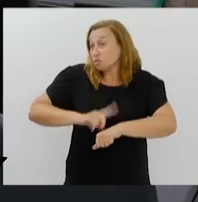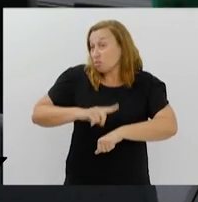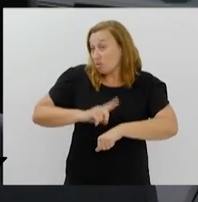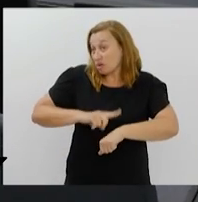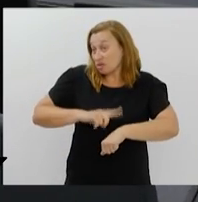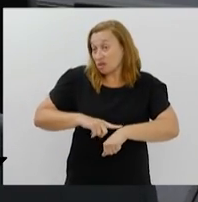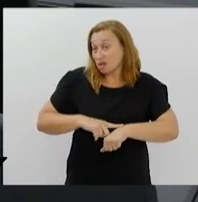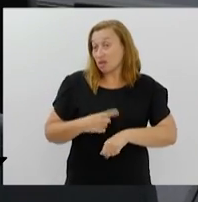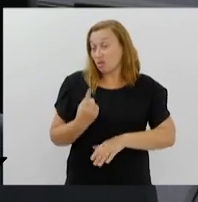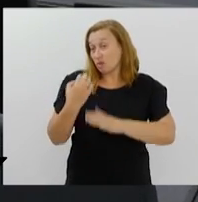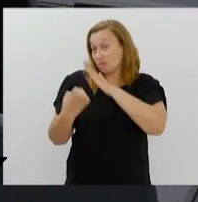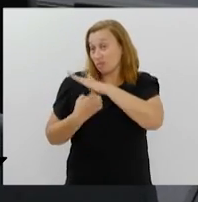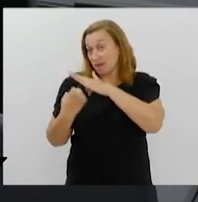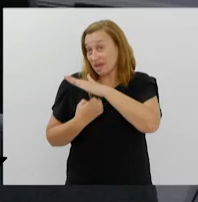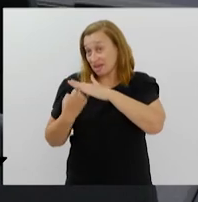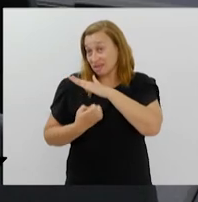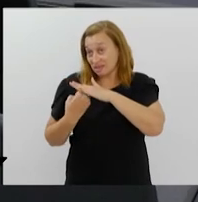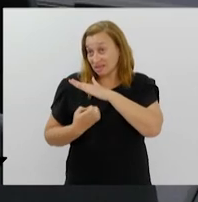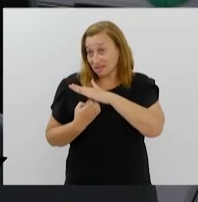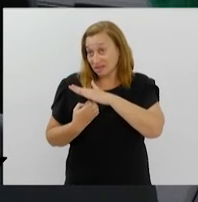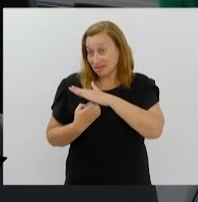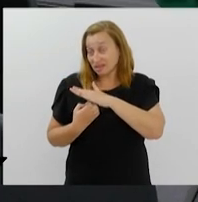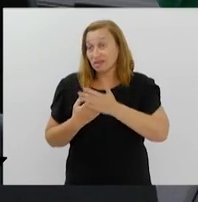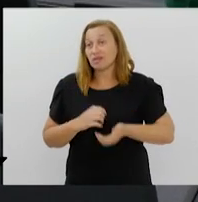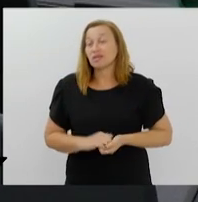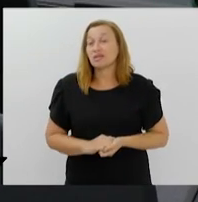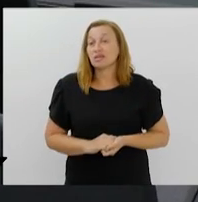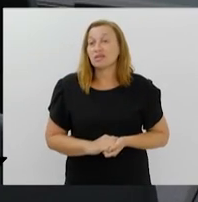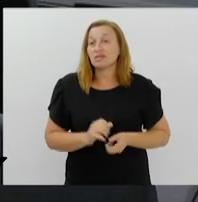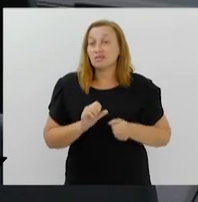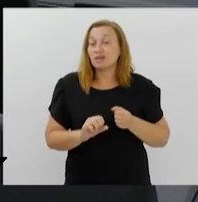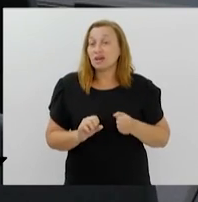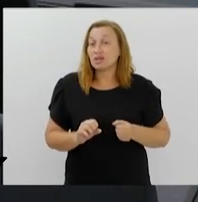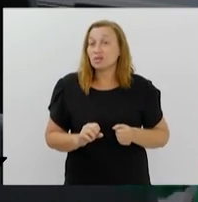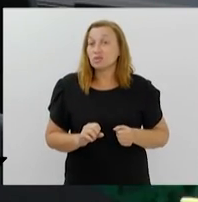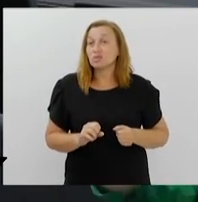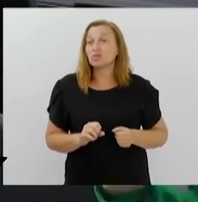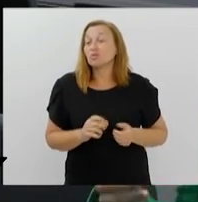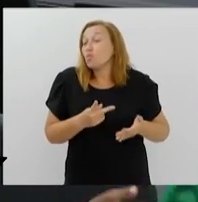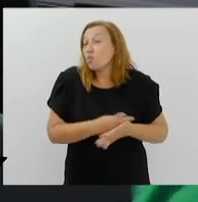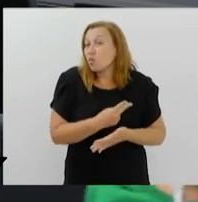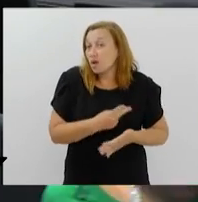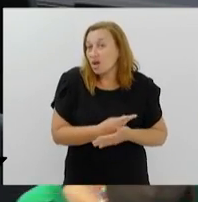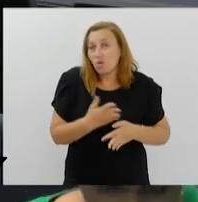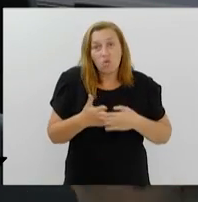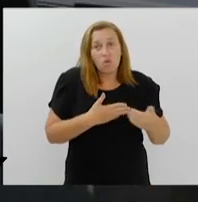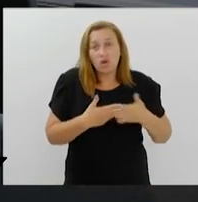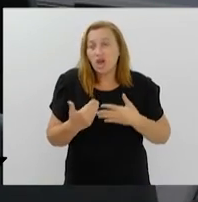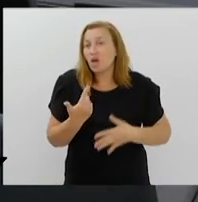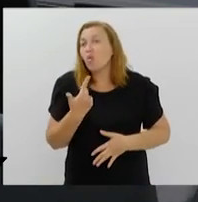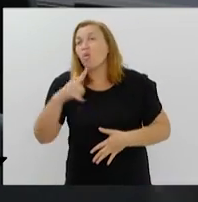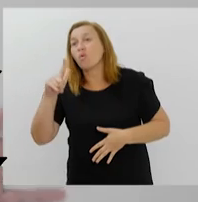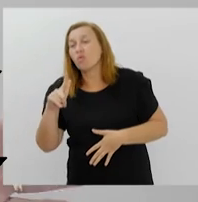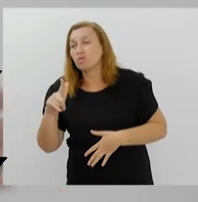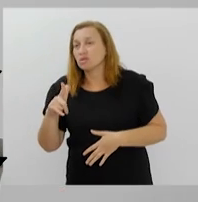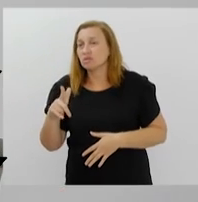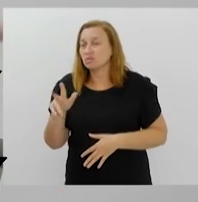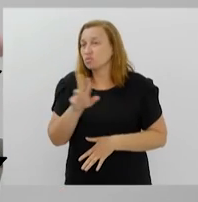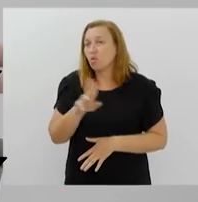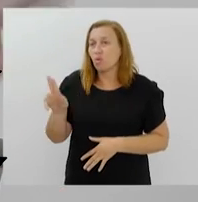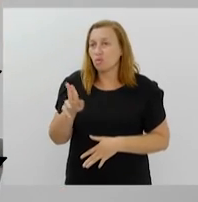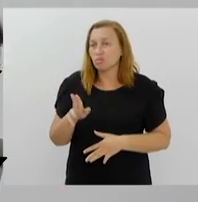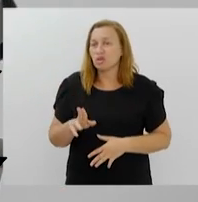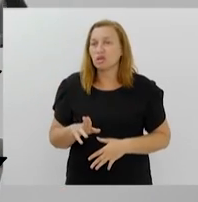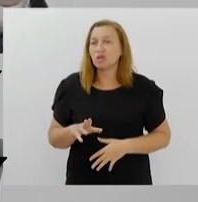empresa que faz as atrocidades que a Unimed Ferd tá fazendo ou Unimed ou seja lá Que diabo você queira chamar mas eu sei que o